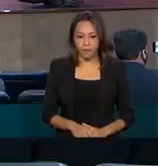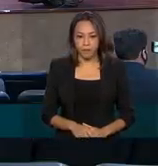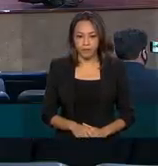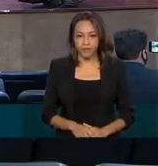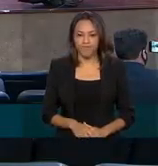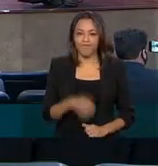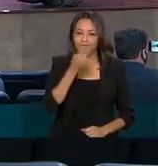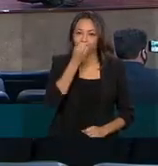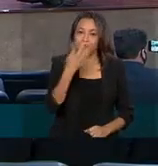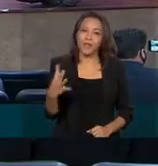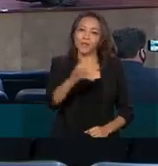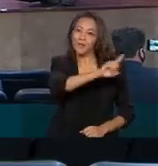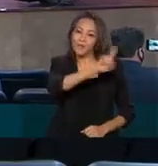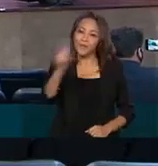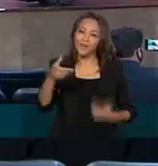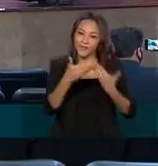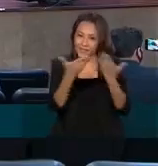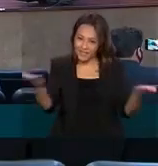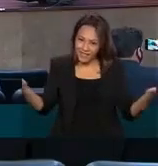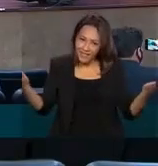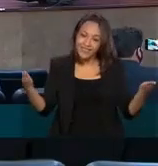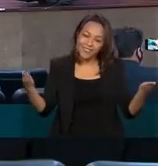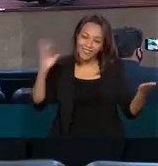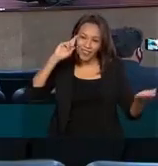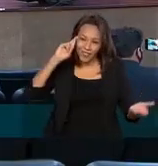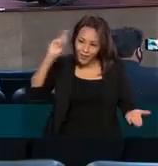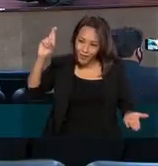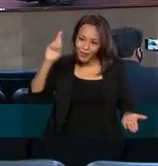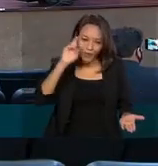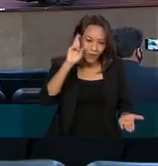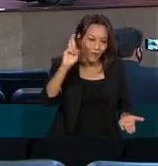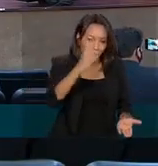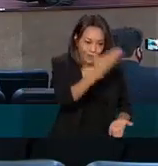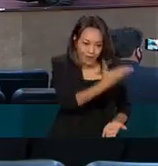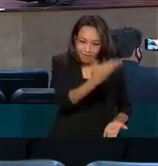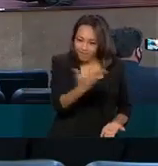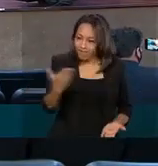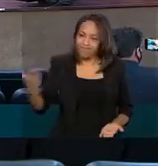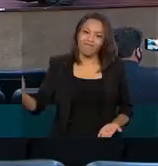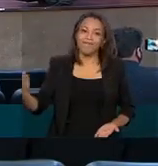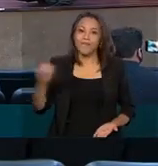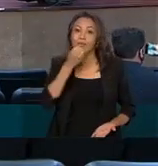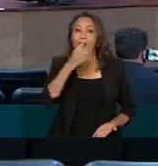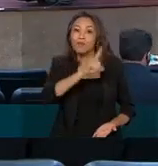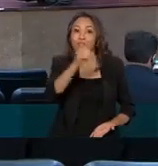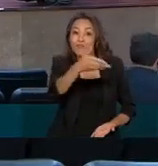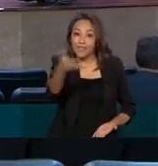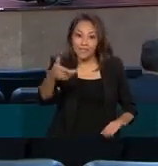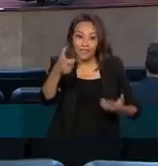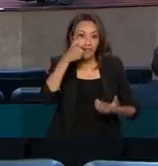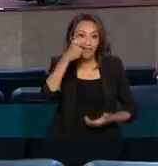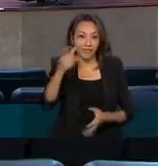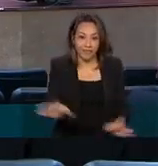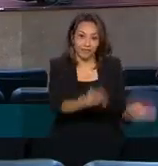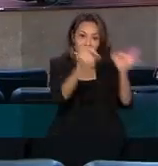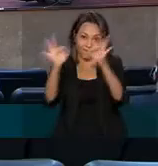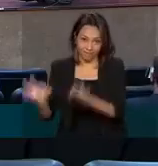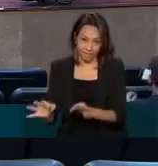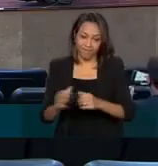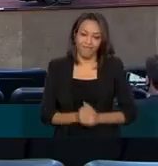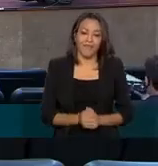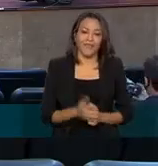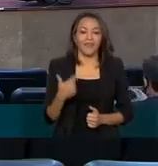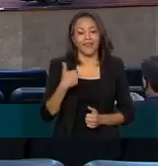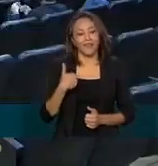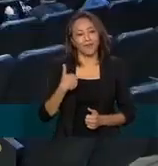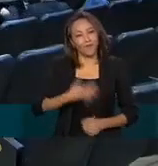Bom dia a todos, bom dia, senhores diretores, bom dia quem nos assiste. Eu queria começar minha apresentação falando que é uma honra